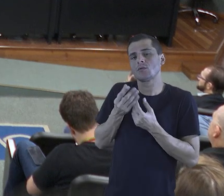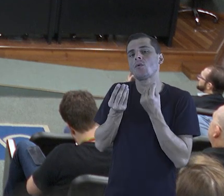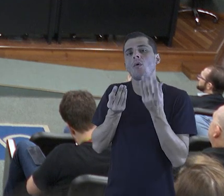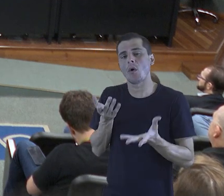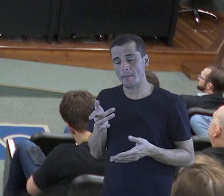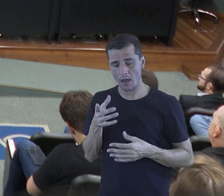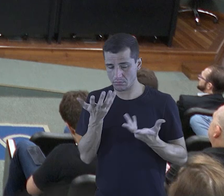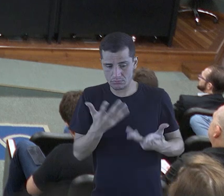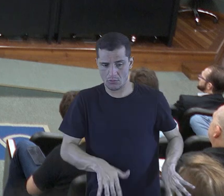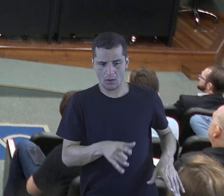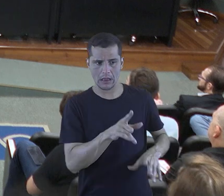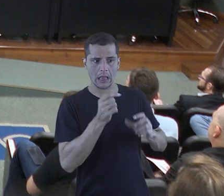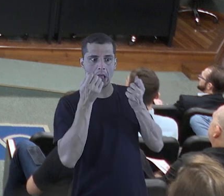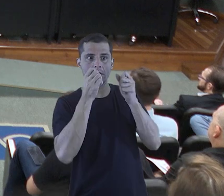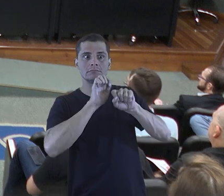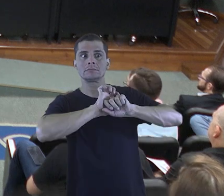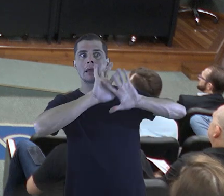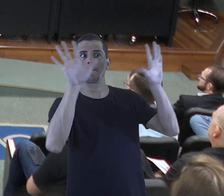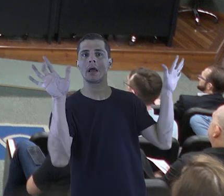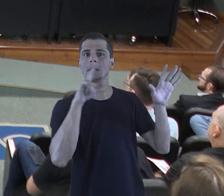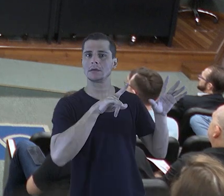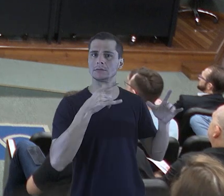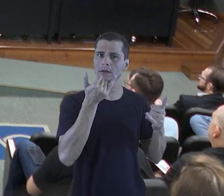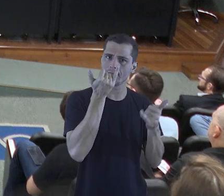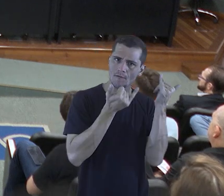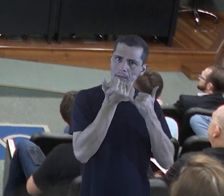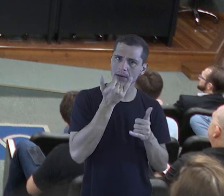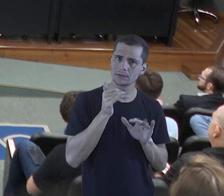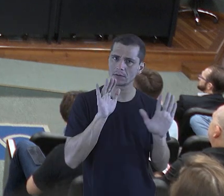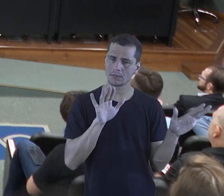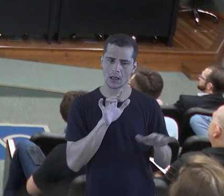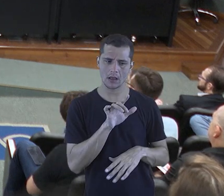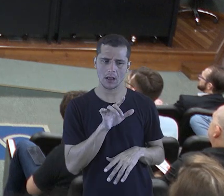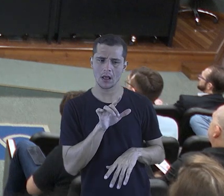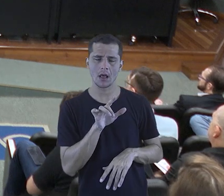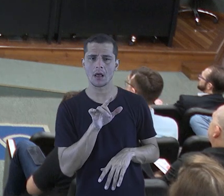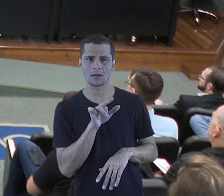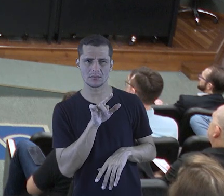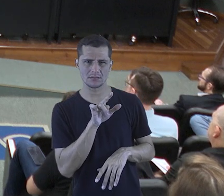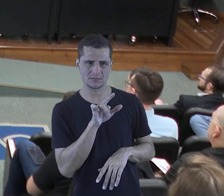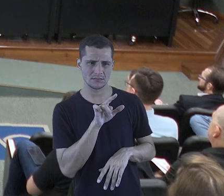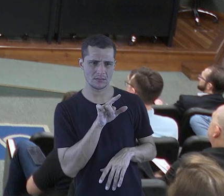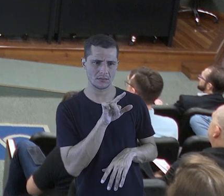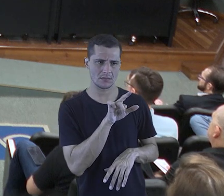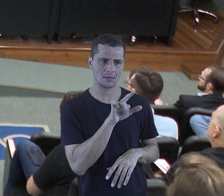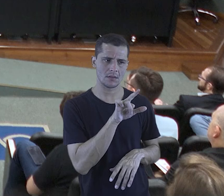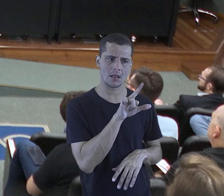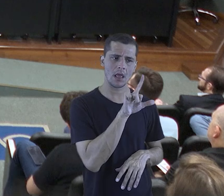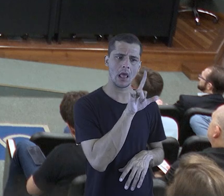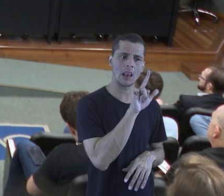se é o meu direito de privacidade, eu não quero o meu nome e a minha remuneração lá na transparência.